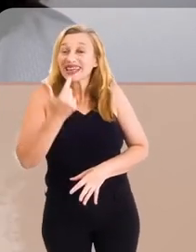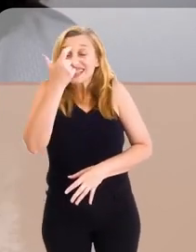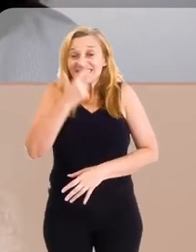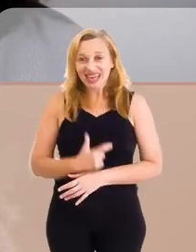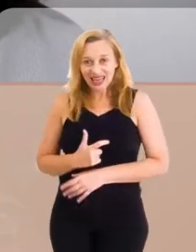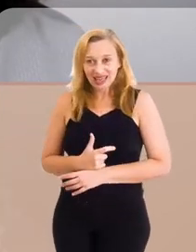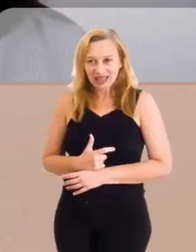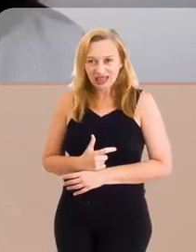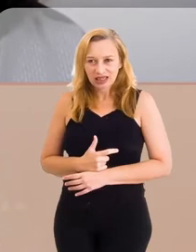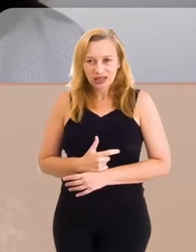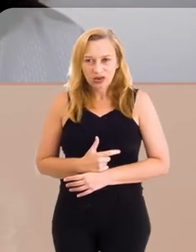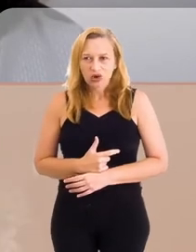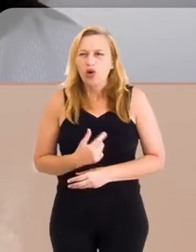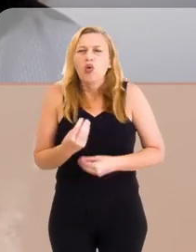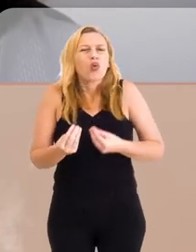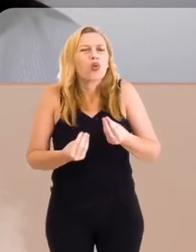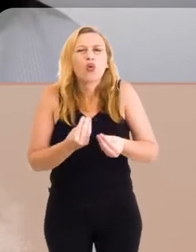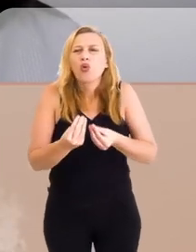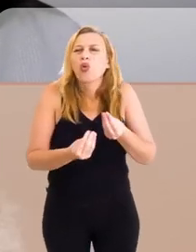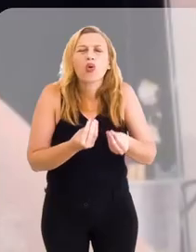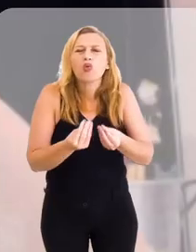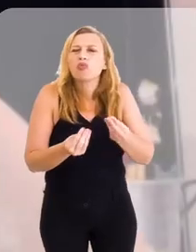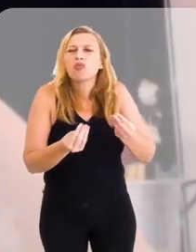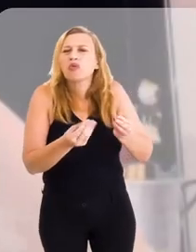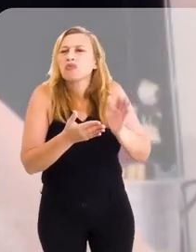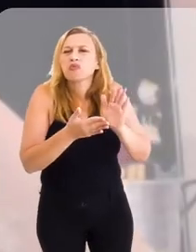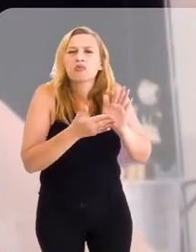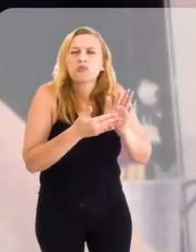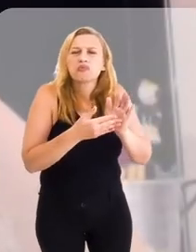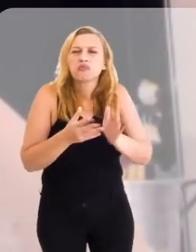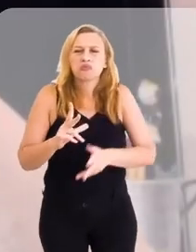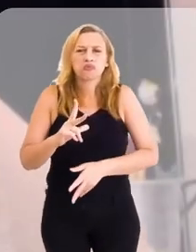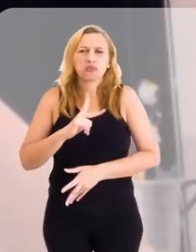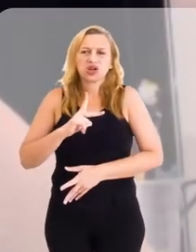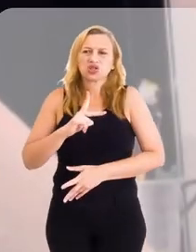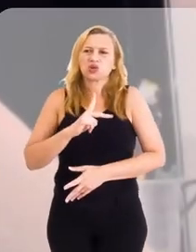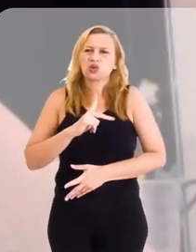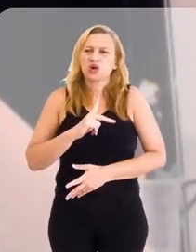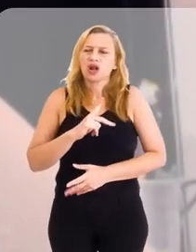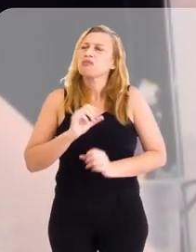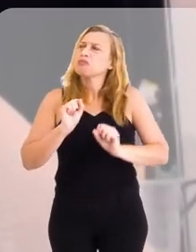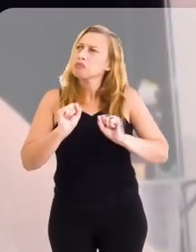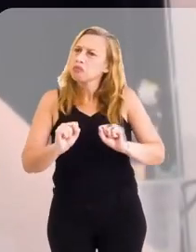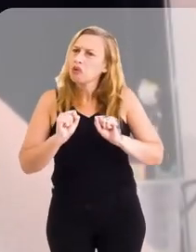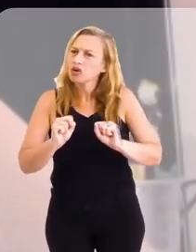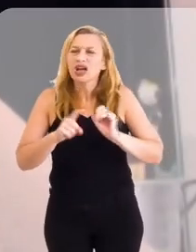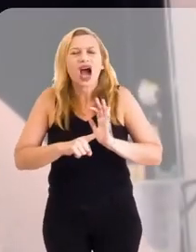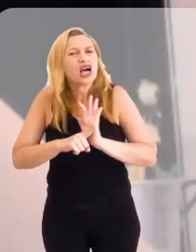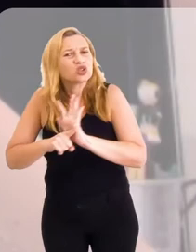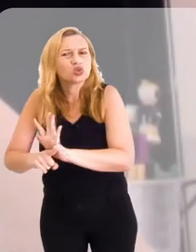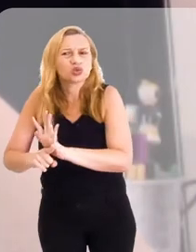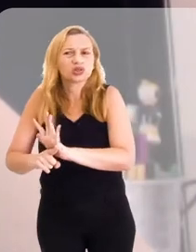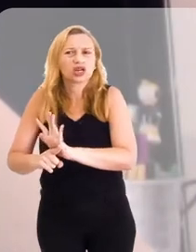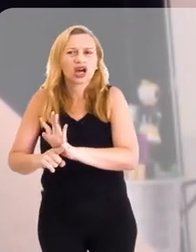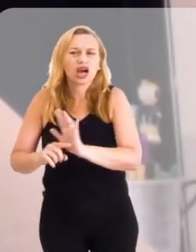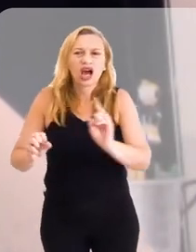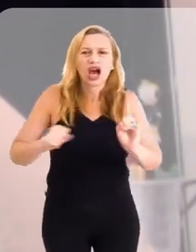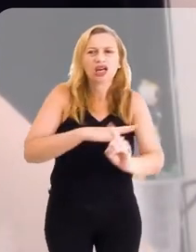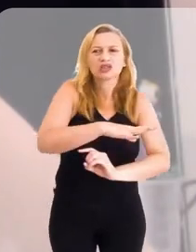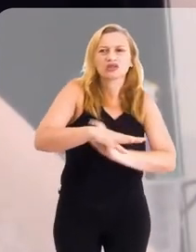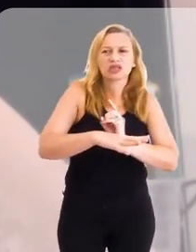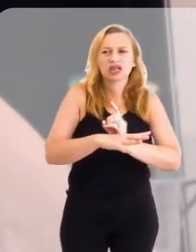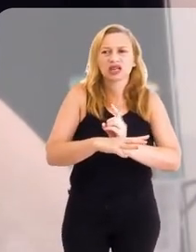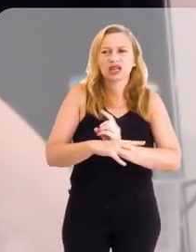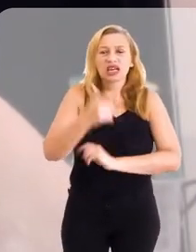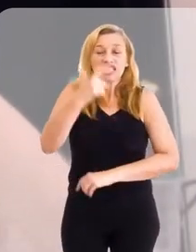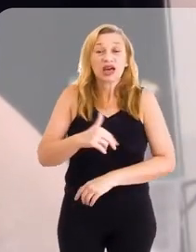do ser, né? Como que esse propósito individual ele pode ajudar